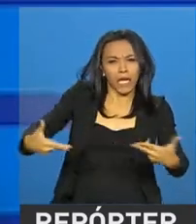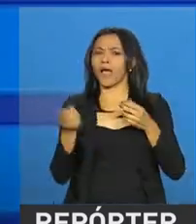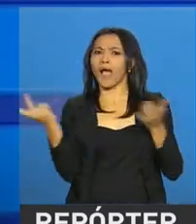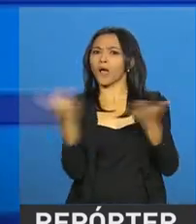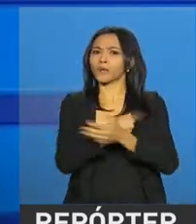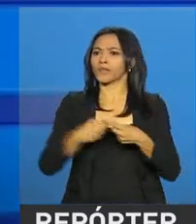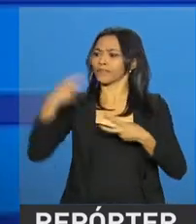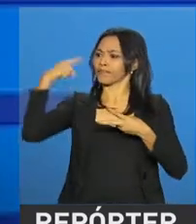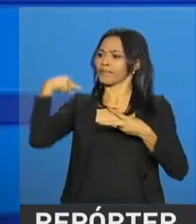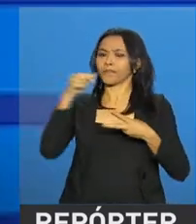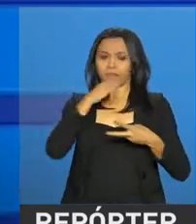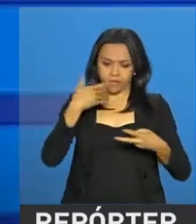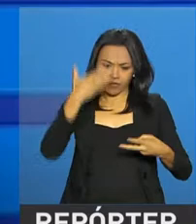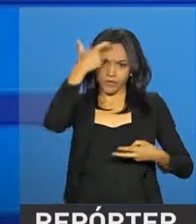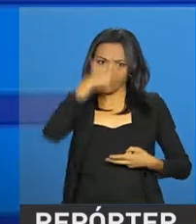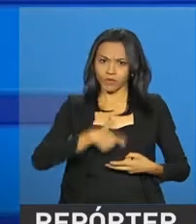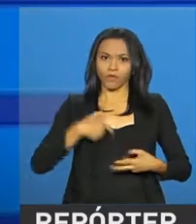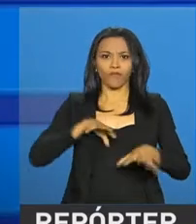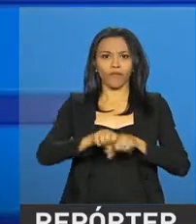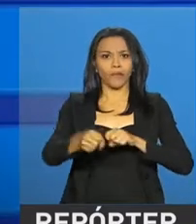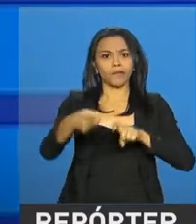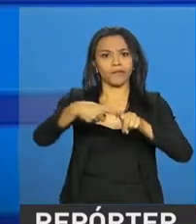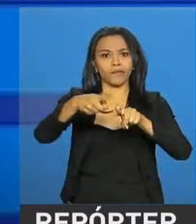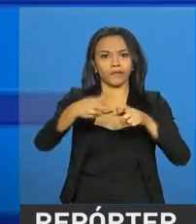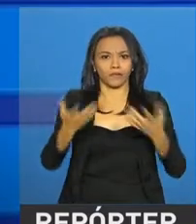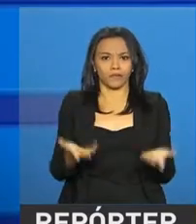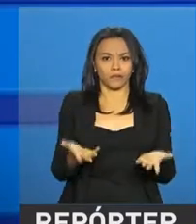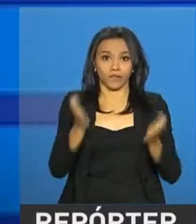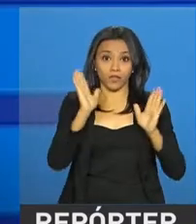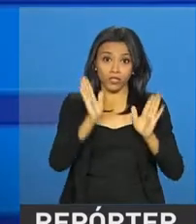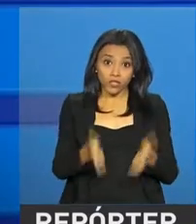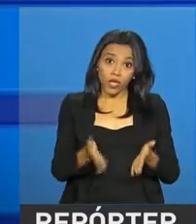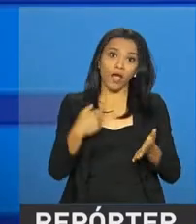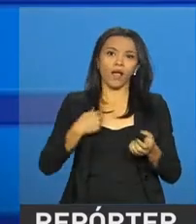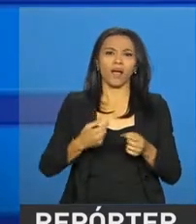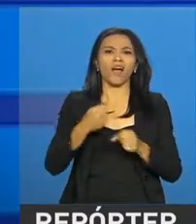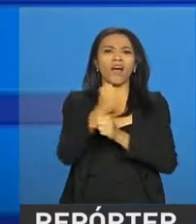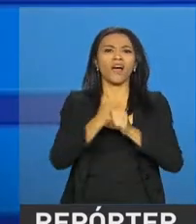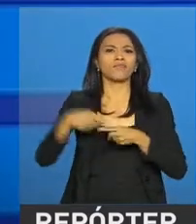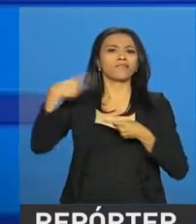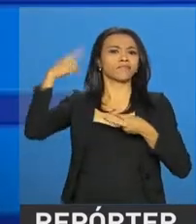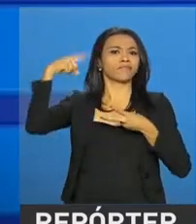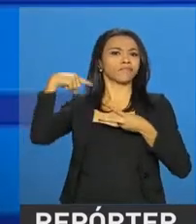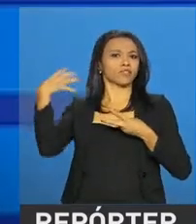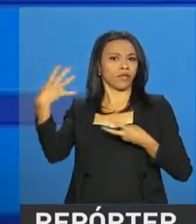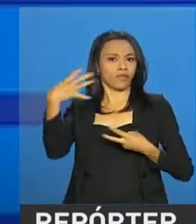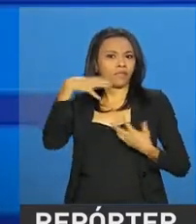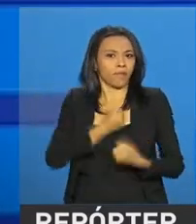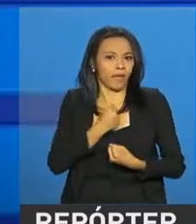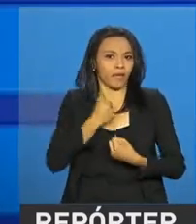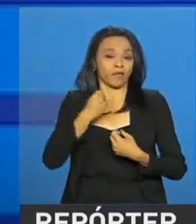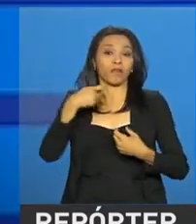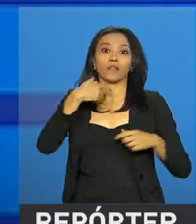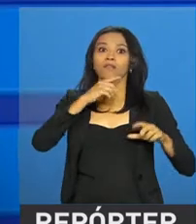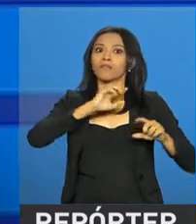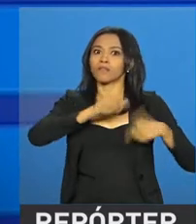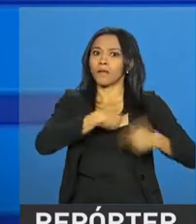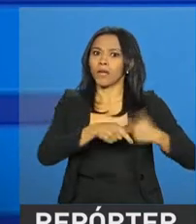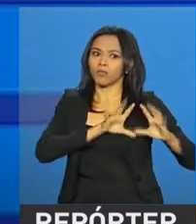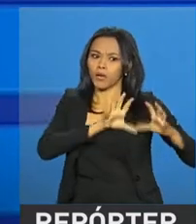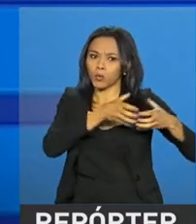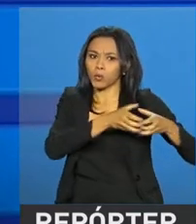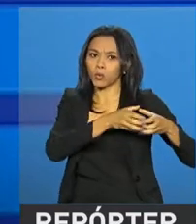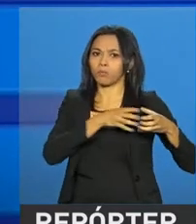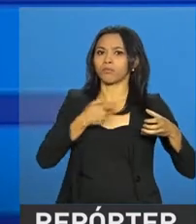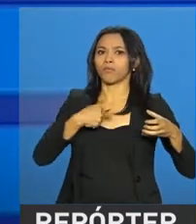você vai avançando em medicina, né, já tem um histórico de já ter sido detido em anos anteriores, trabalhando para quadrilhas, e essa pessoa vem